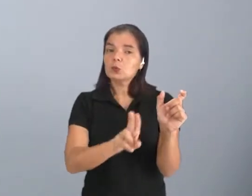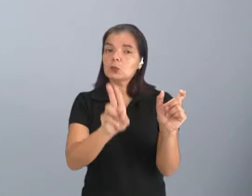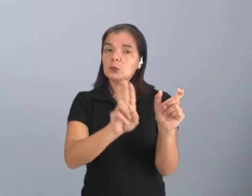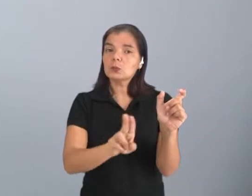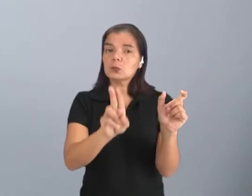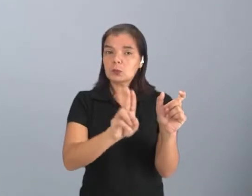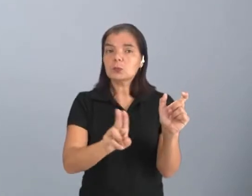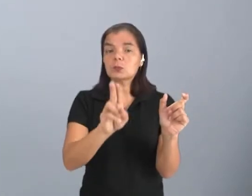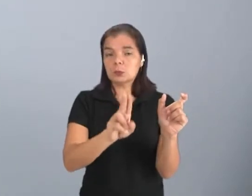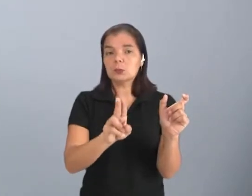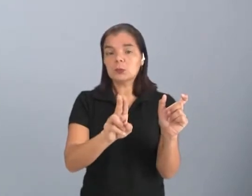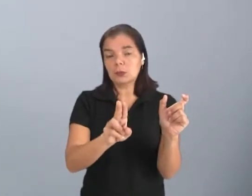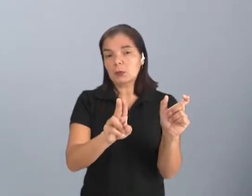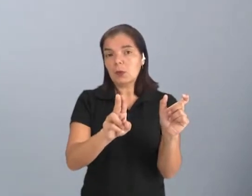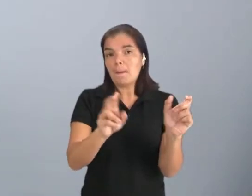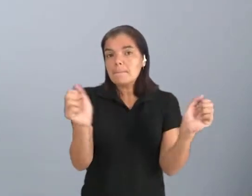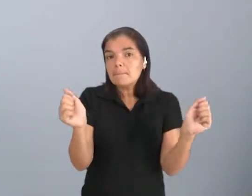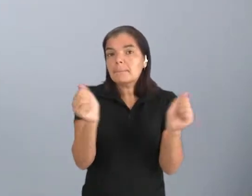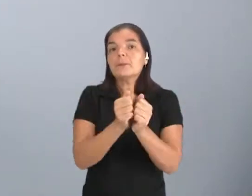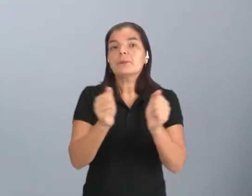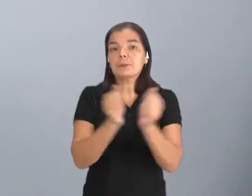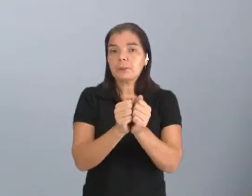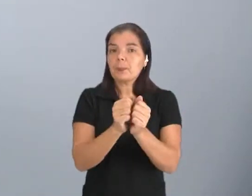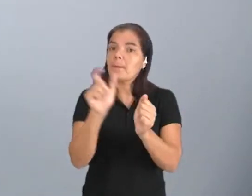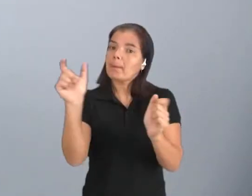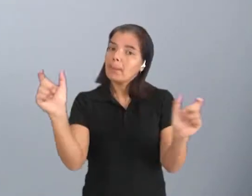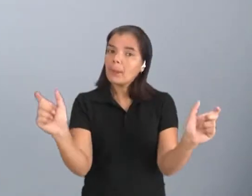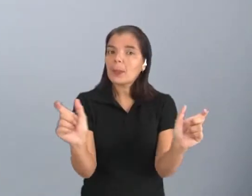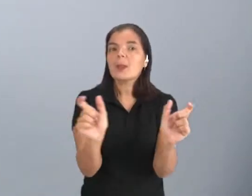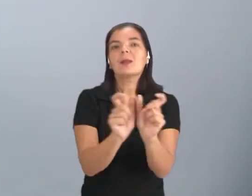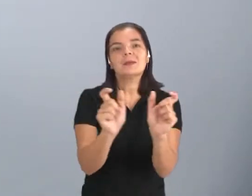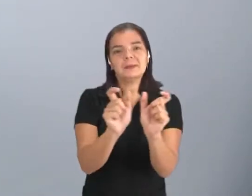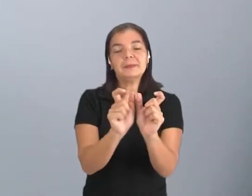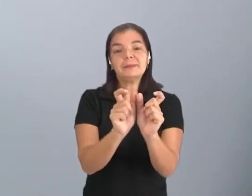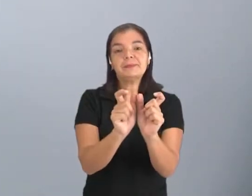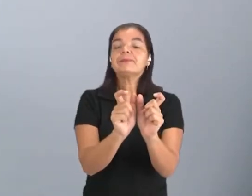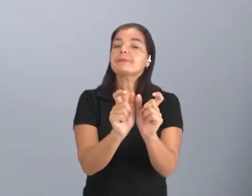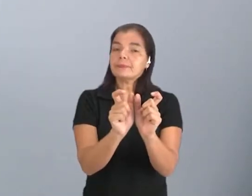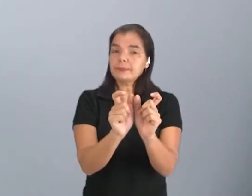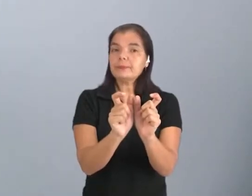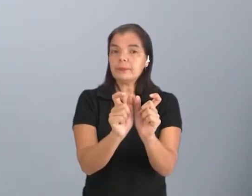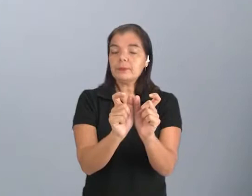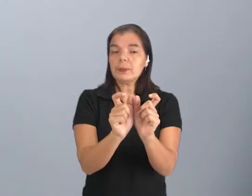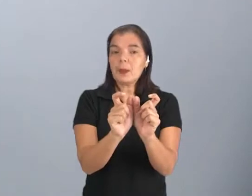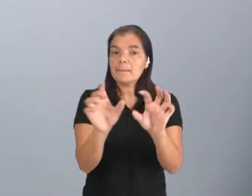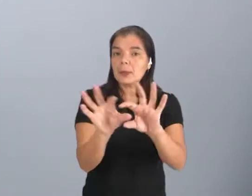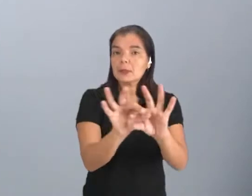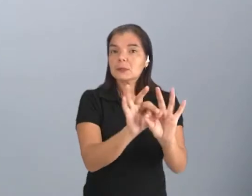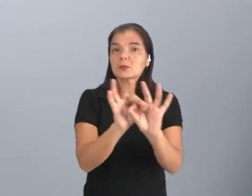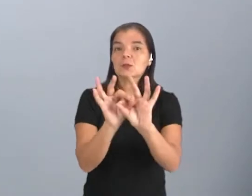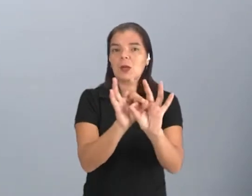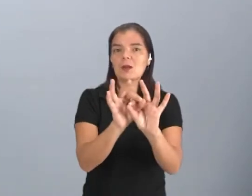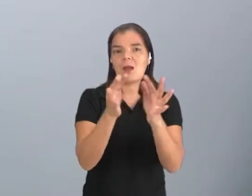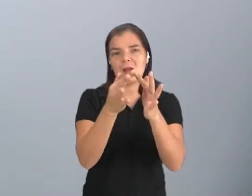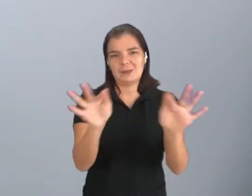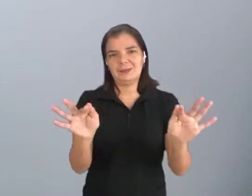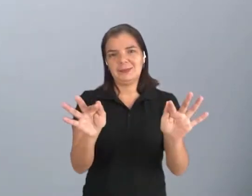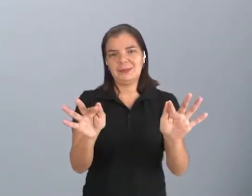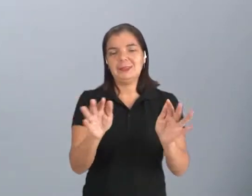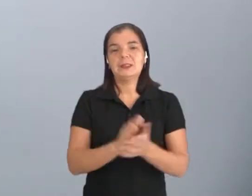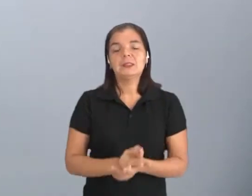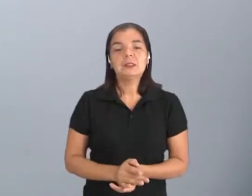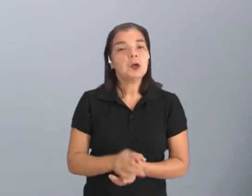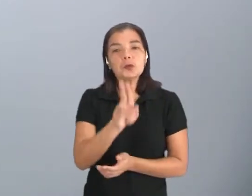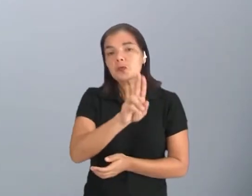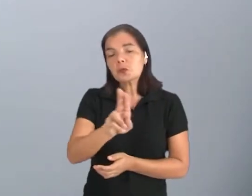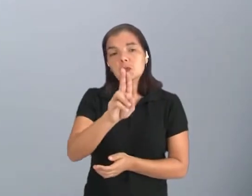usa ali para juntar, uma palavrinha, um conjunto até, para juntar, para ligar essas orações, tá bom? Então, ele